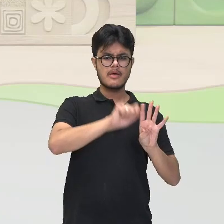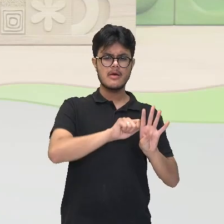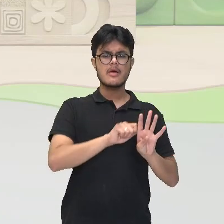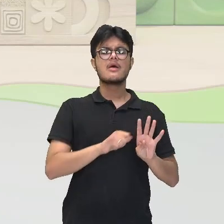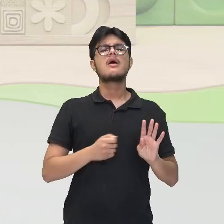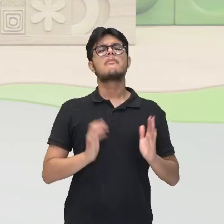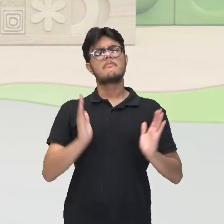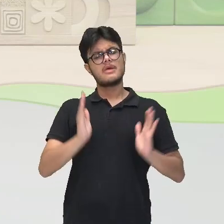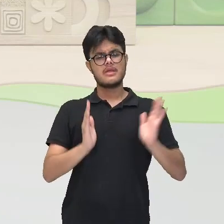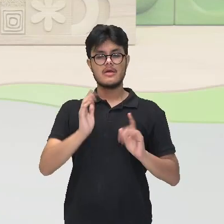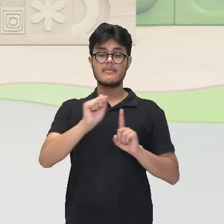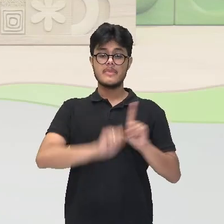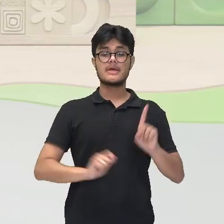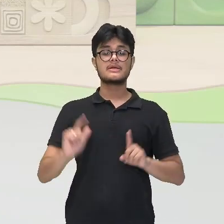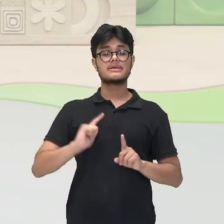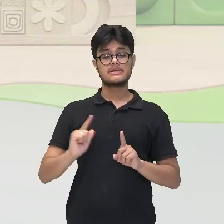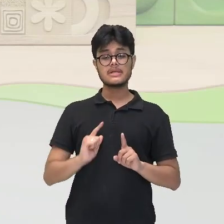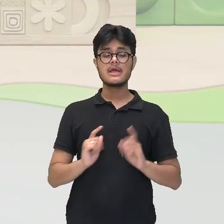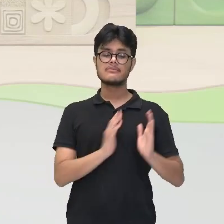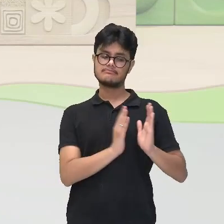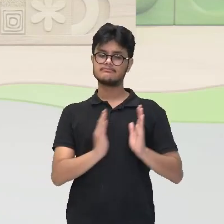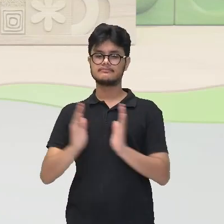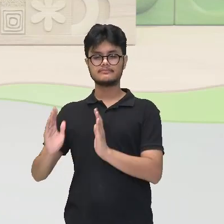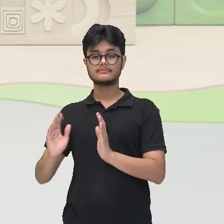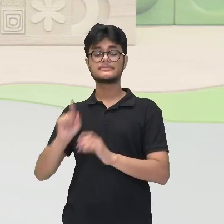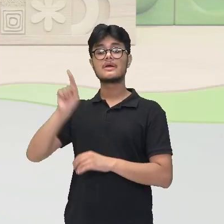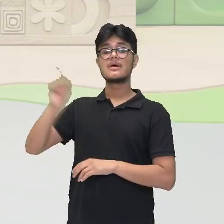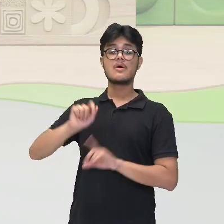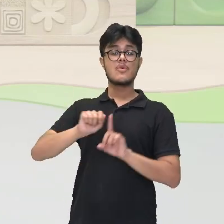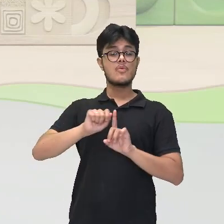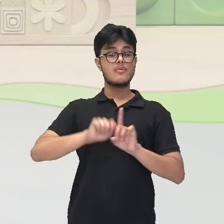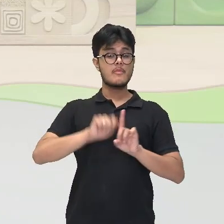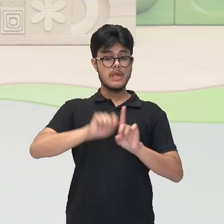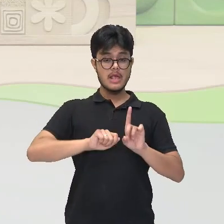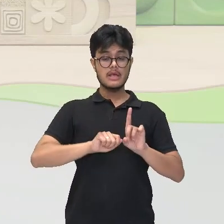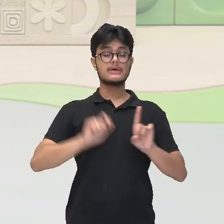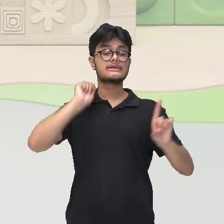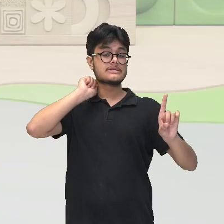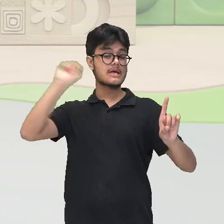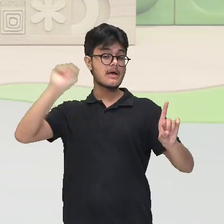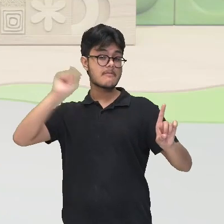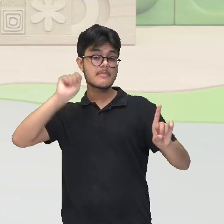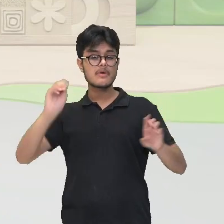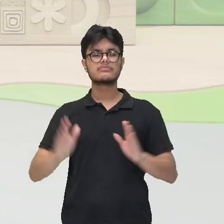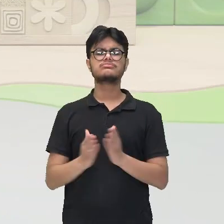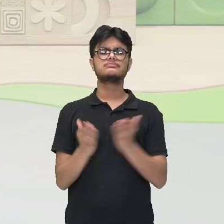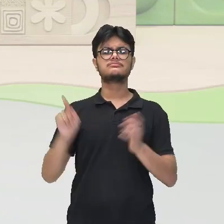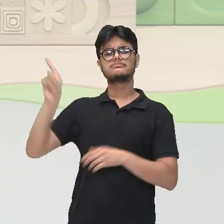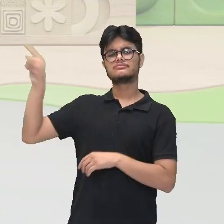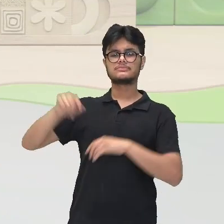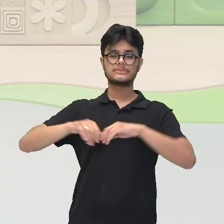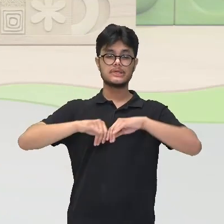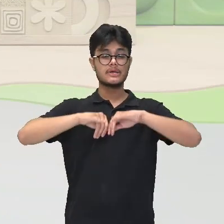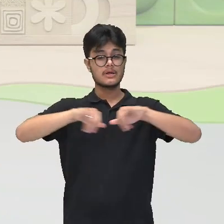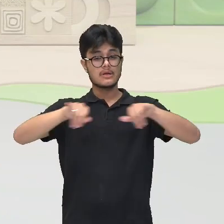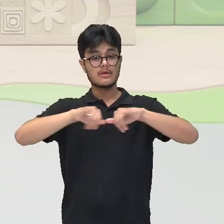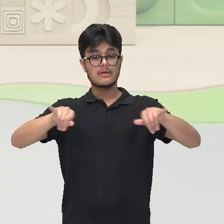campanha, certo? E no mês de abril nós tivemos essa campanha aqui, né,